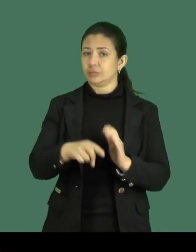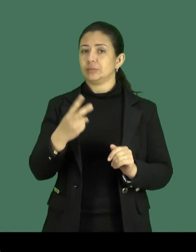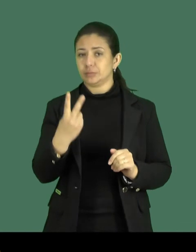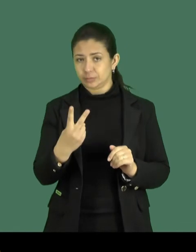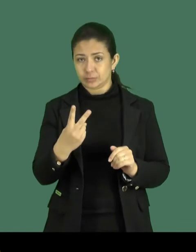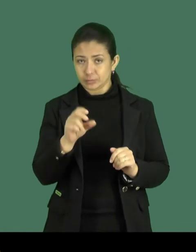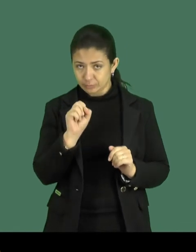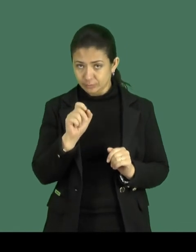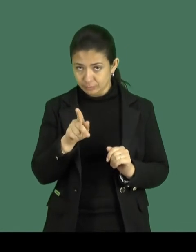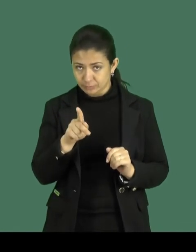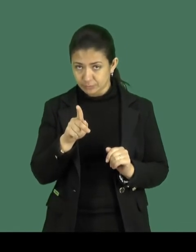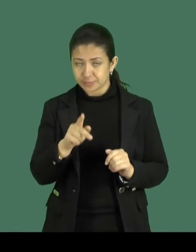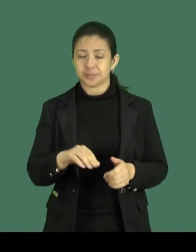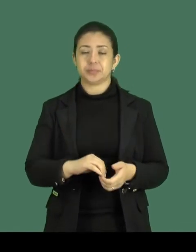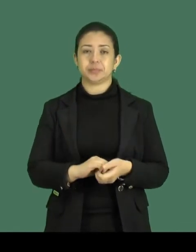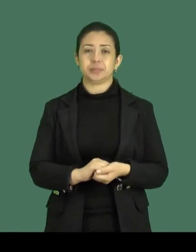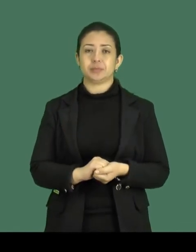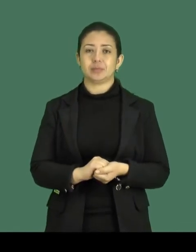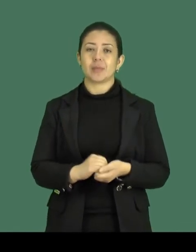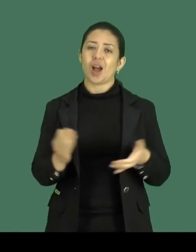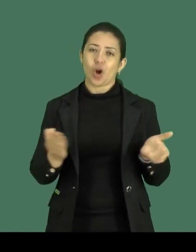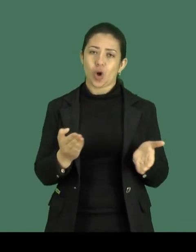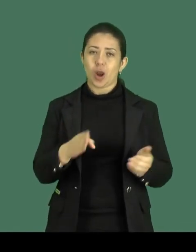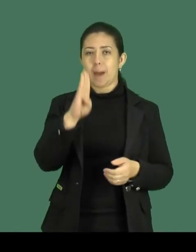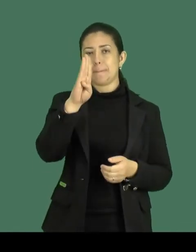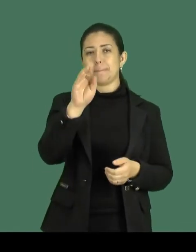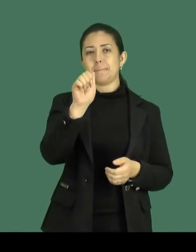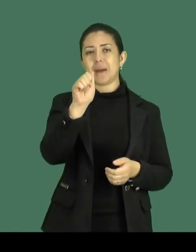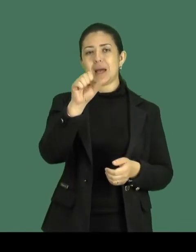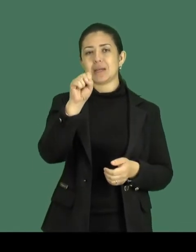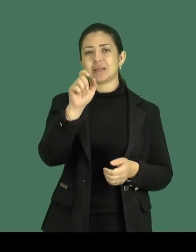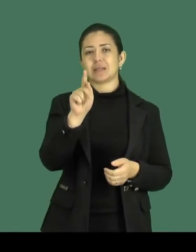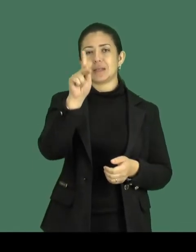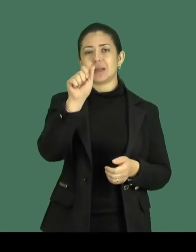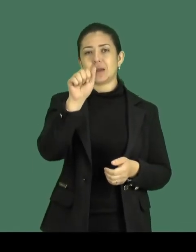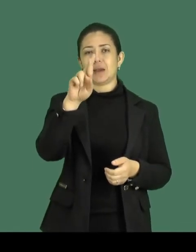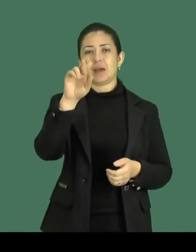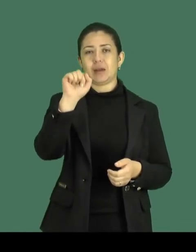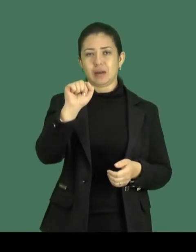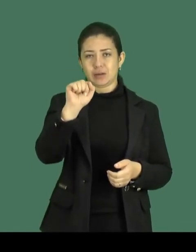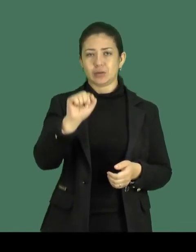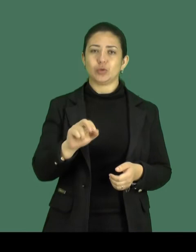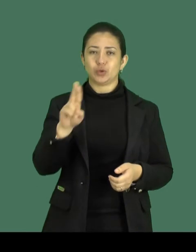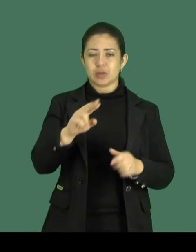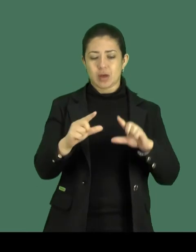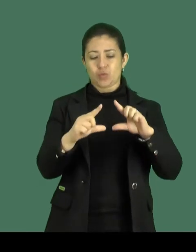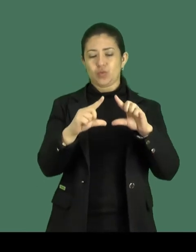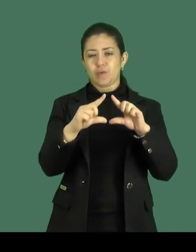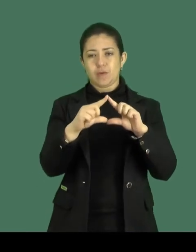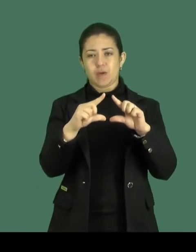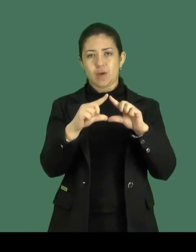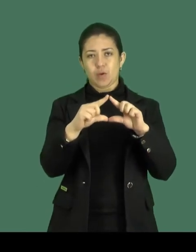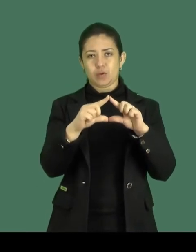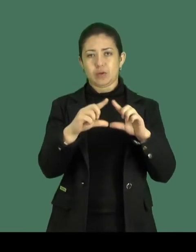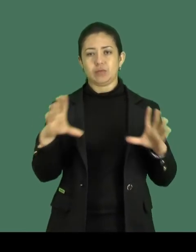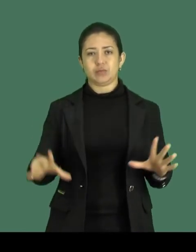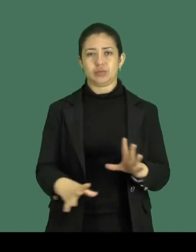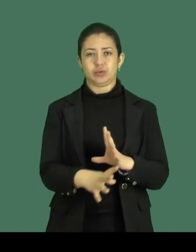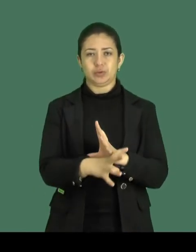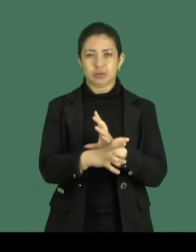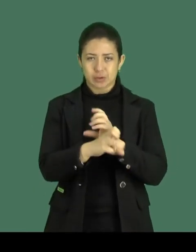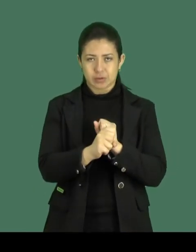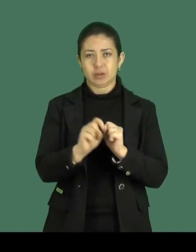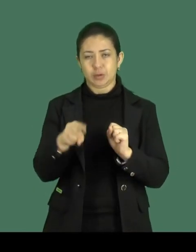menos 2. Ok? E vamos aplicar a Bhaskara, vamos achar o delta primeiro, né? E aí vamos finalizar achando o valor do